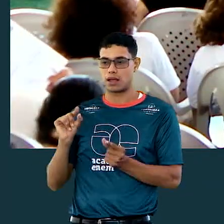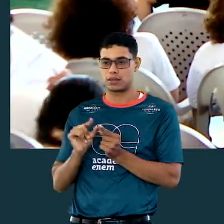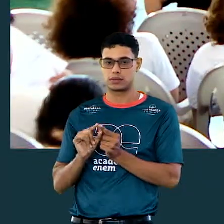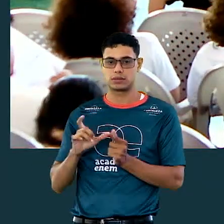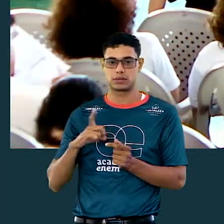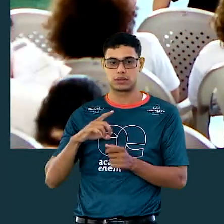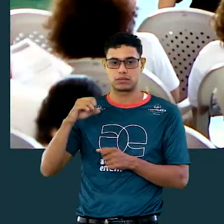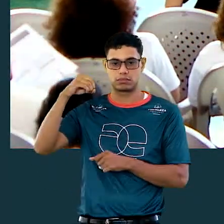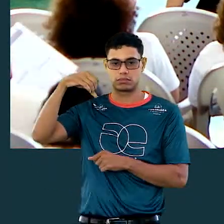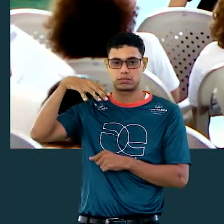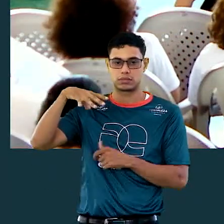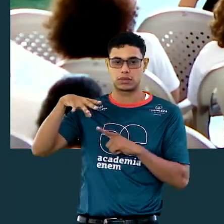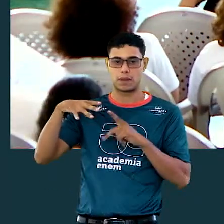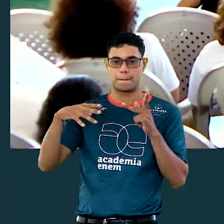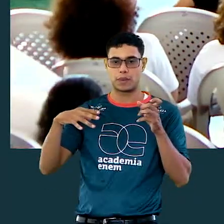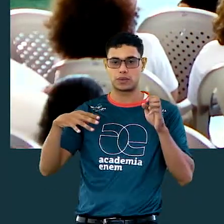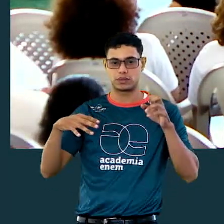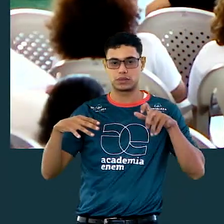apresentar diferentes